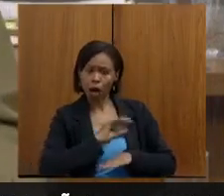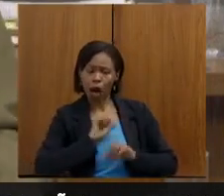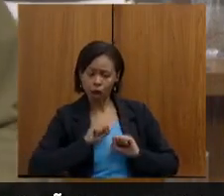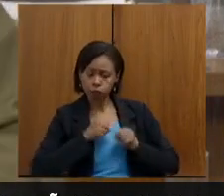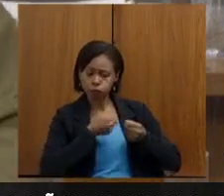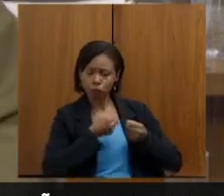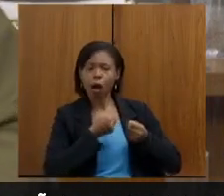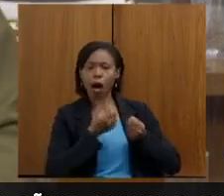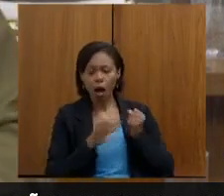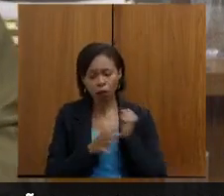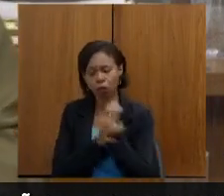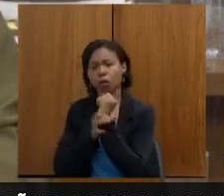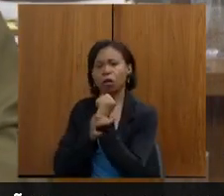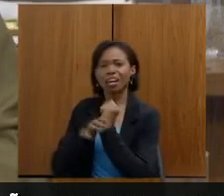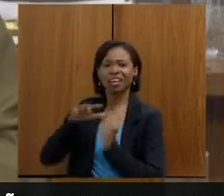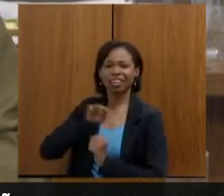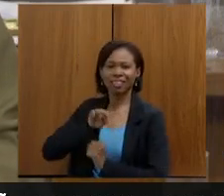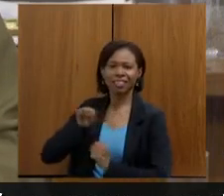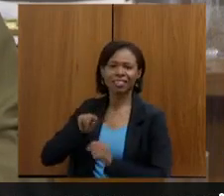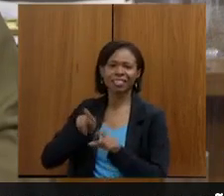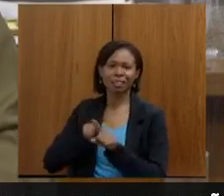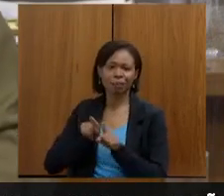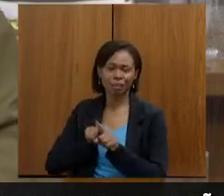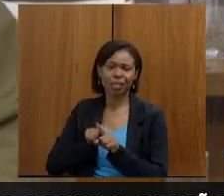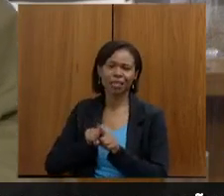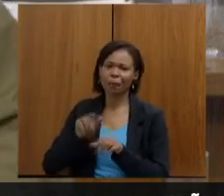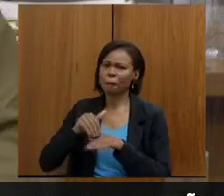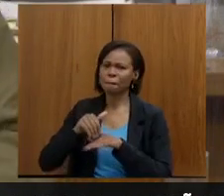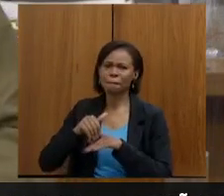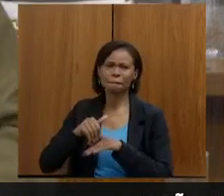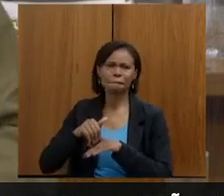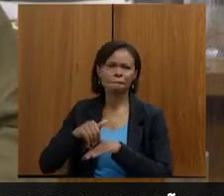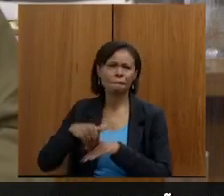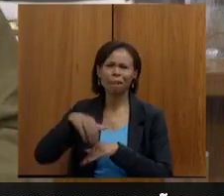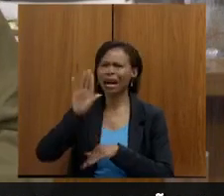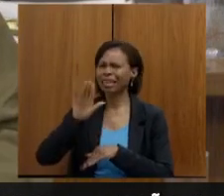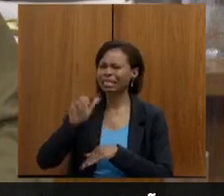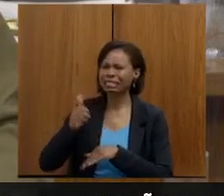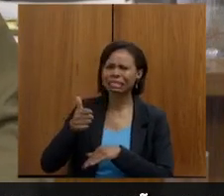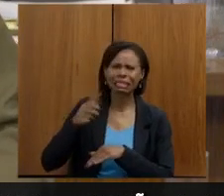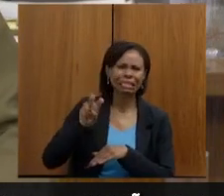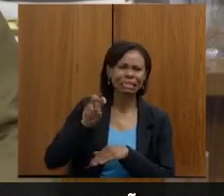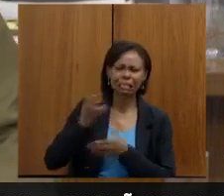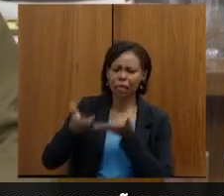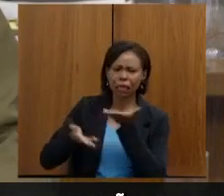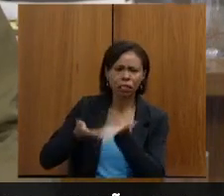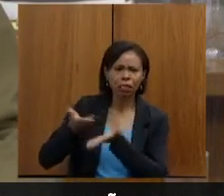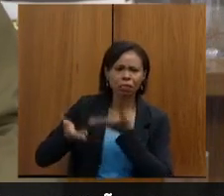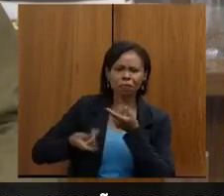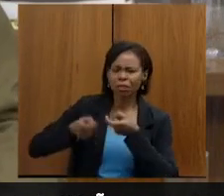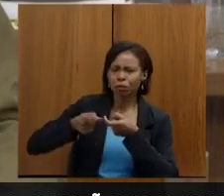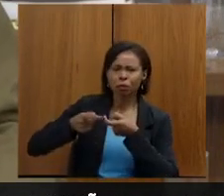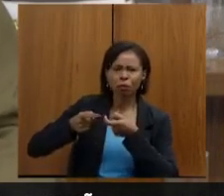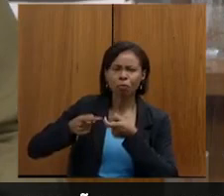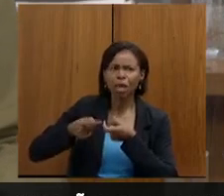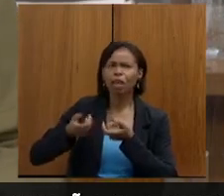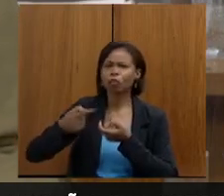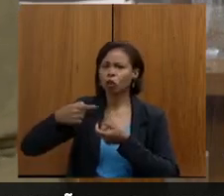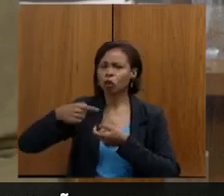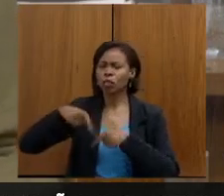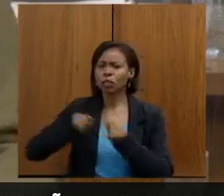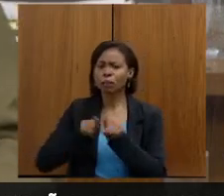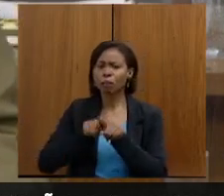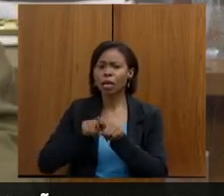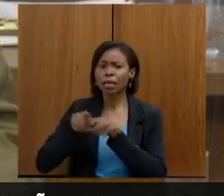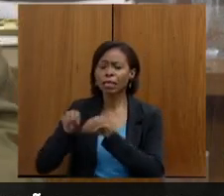segurança então foi mais de 15 e turbações oro traquéias 20 altas para residência e 20 e